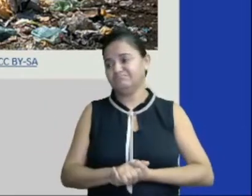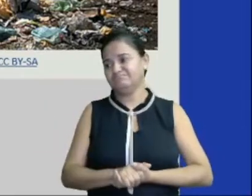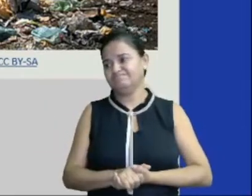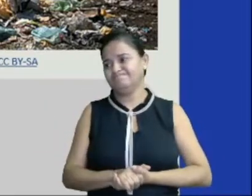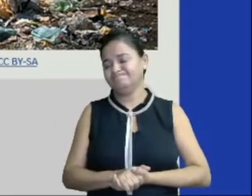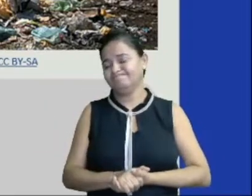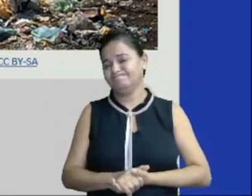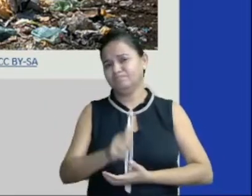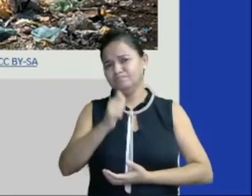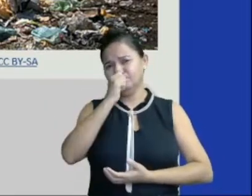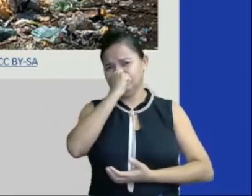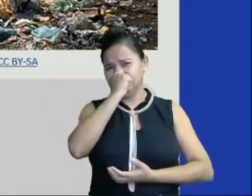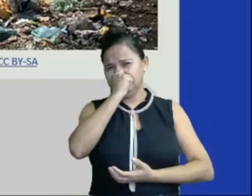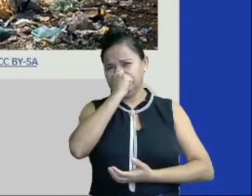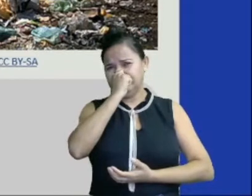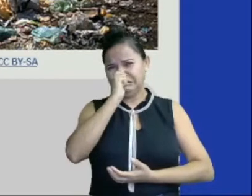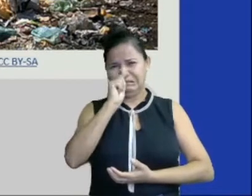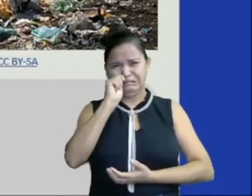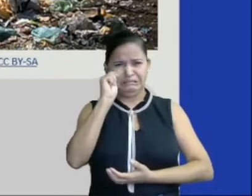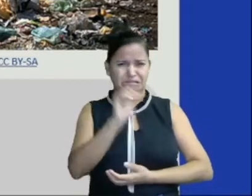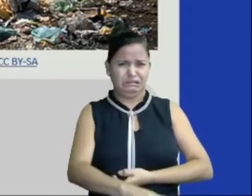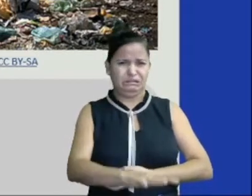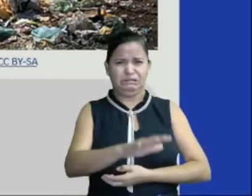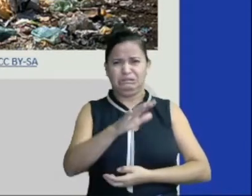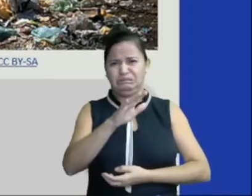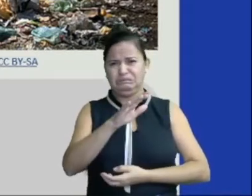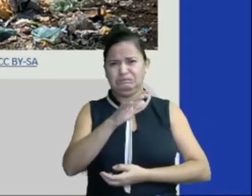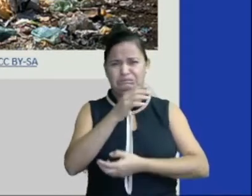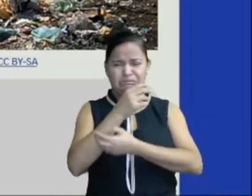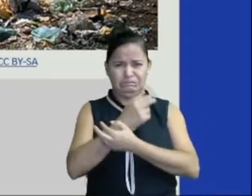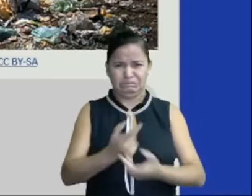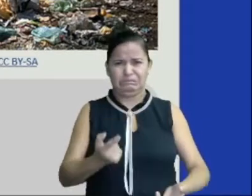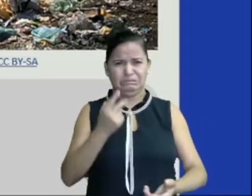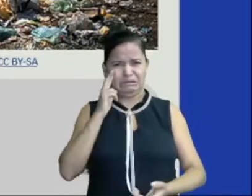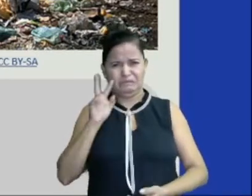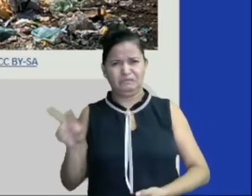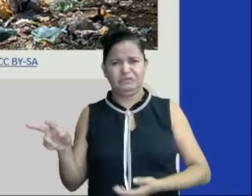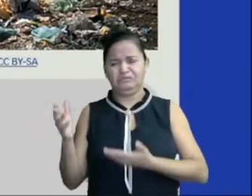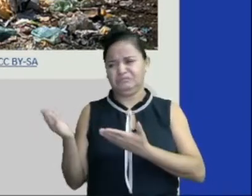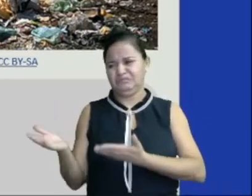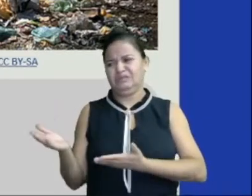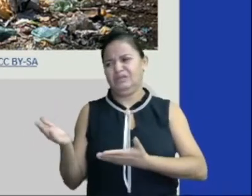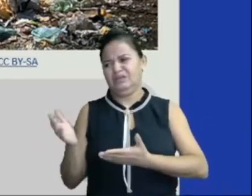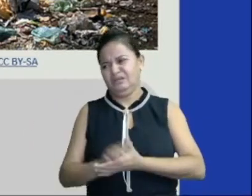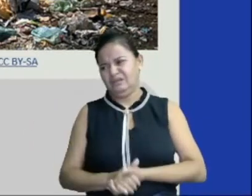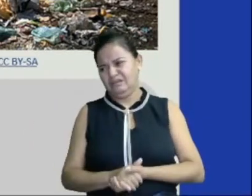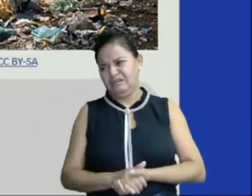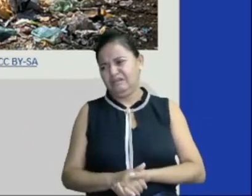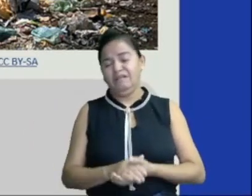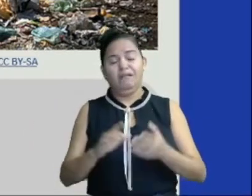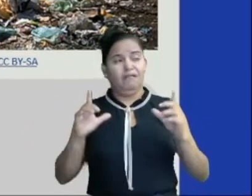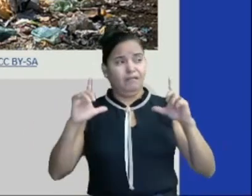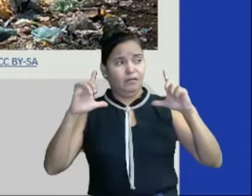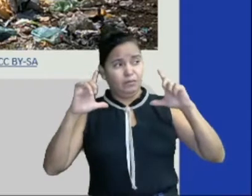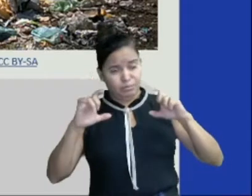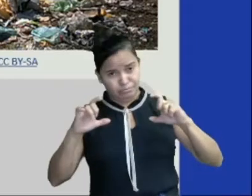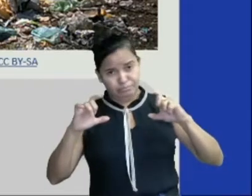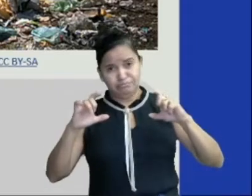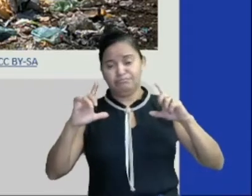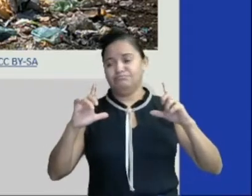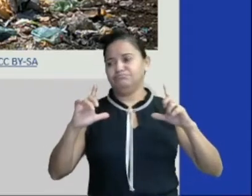a poluição. A gente consegue aí ver na imagem, né, na fotografia,